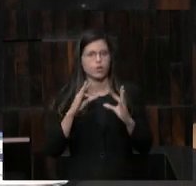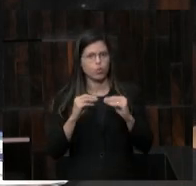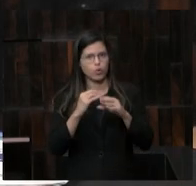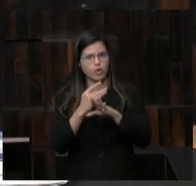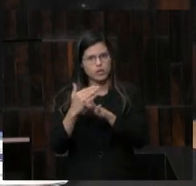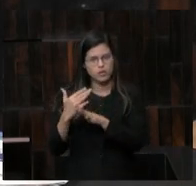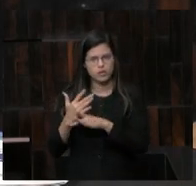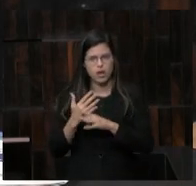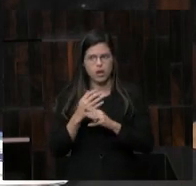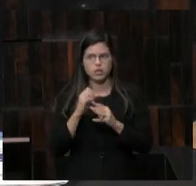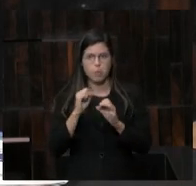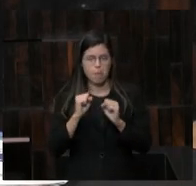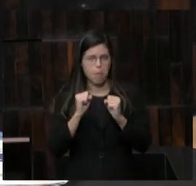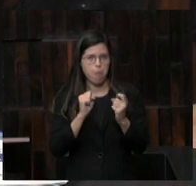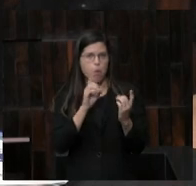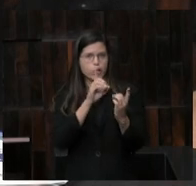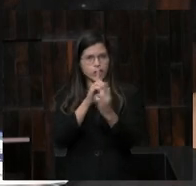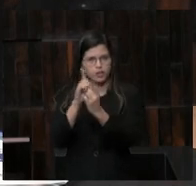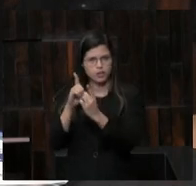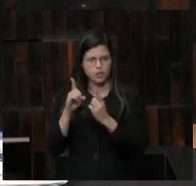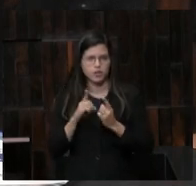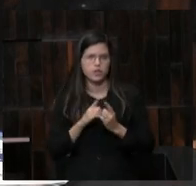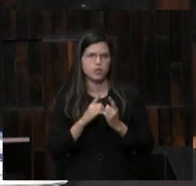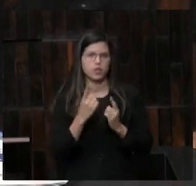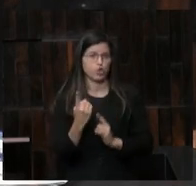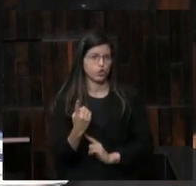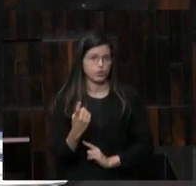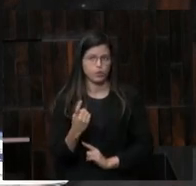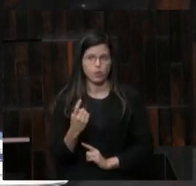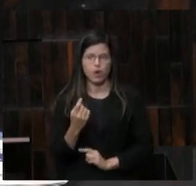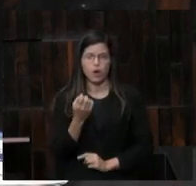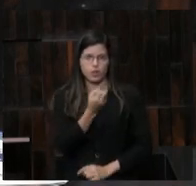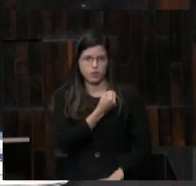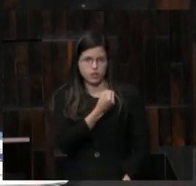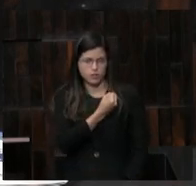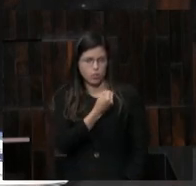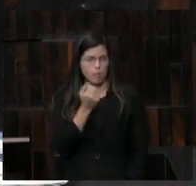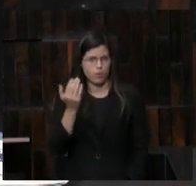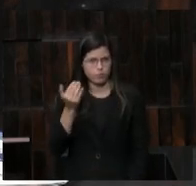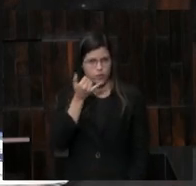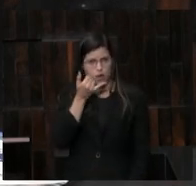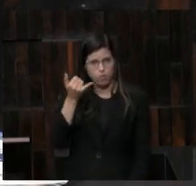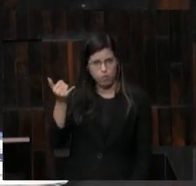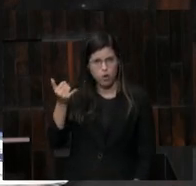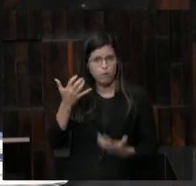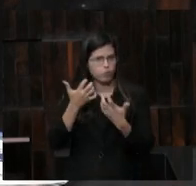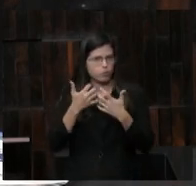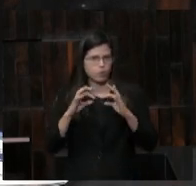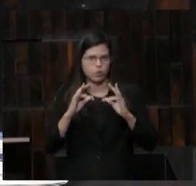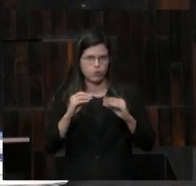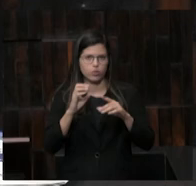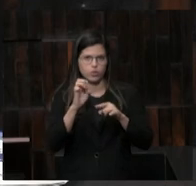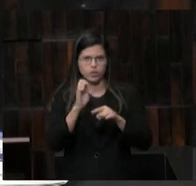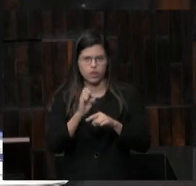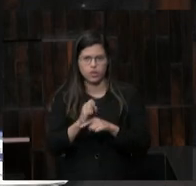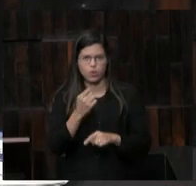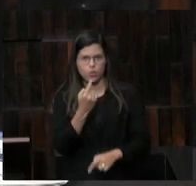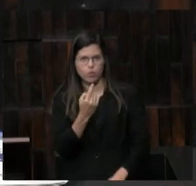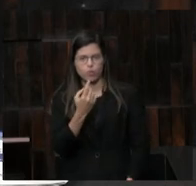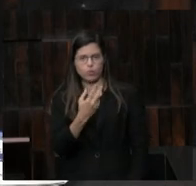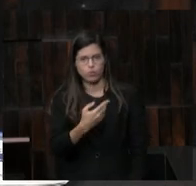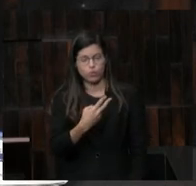as pessoas individualmente. Esse número 129 funciona para todo o Estado. Aí,